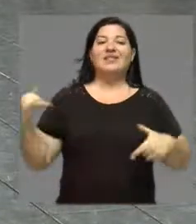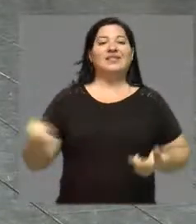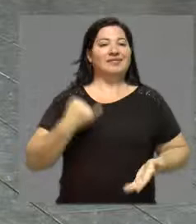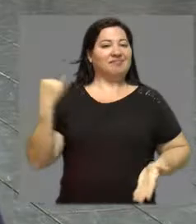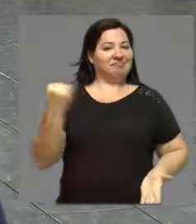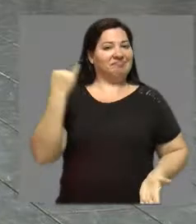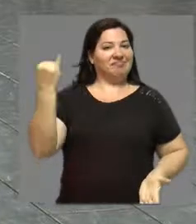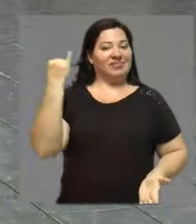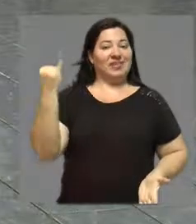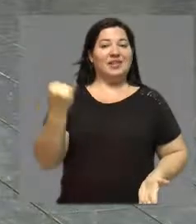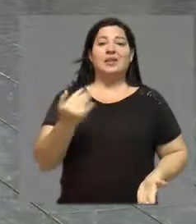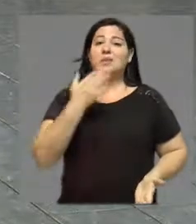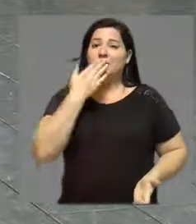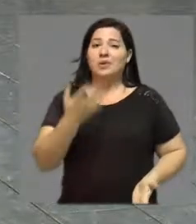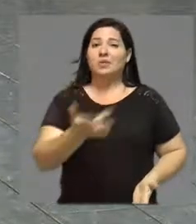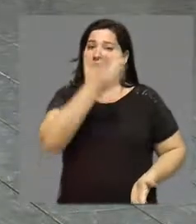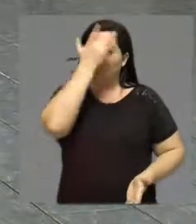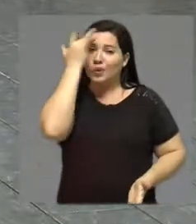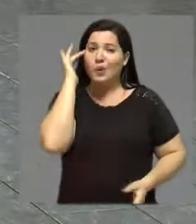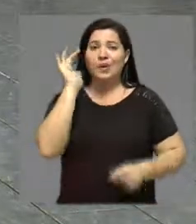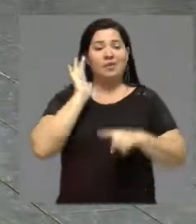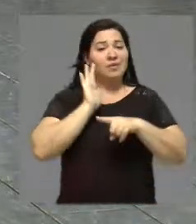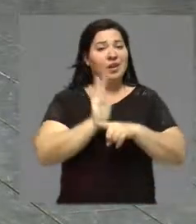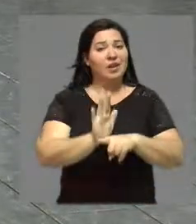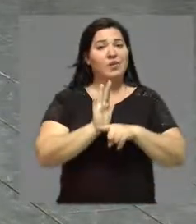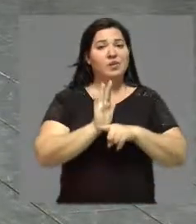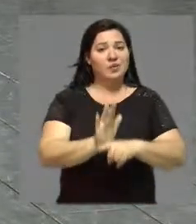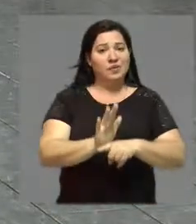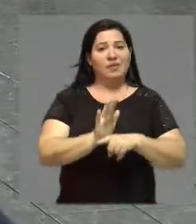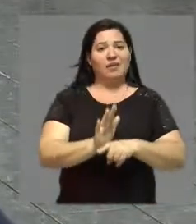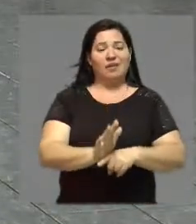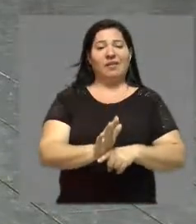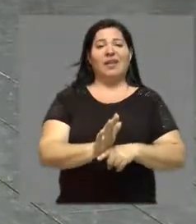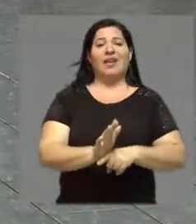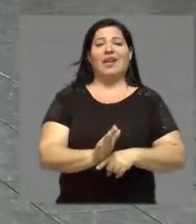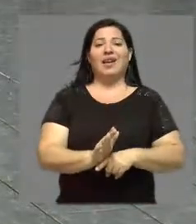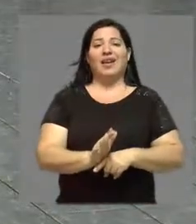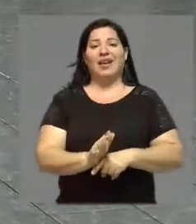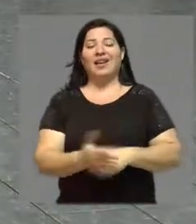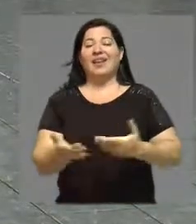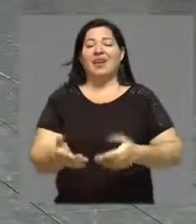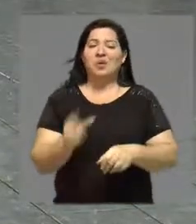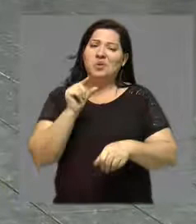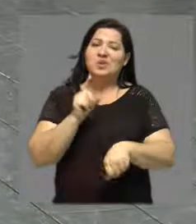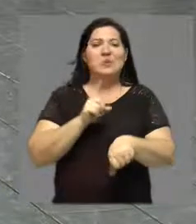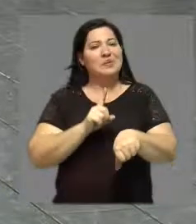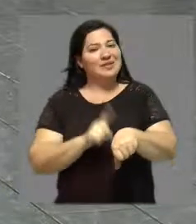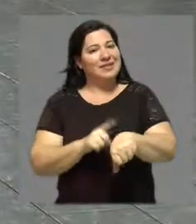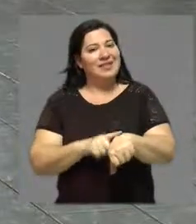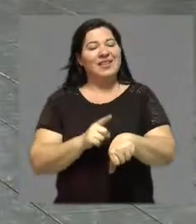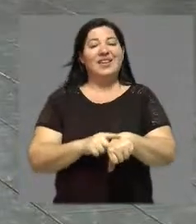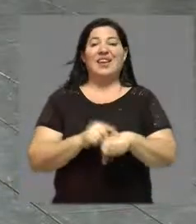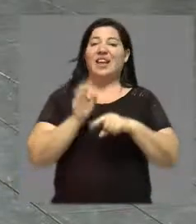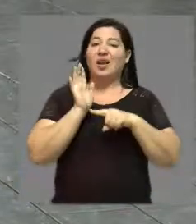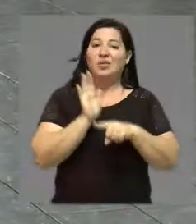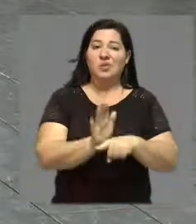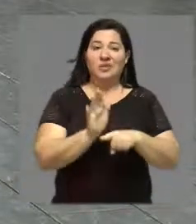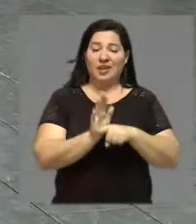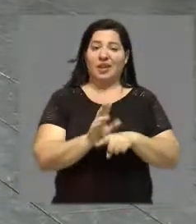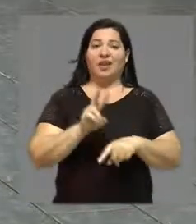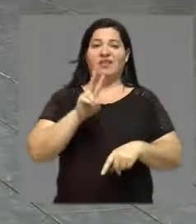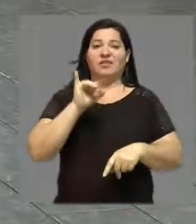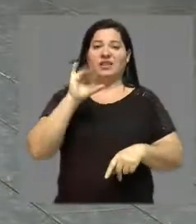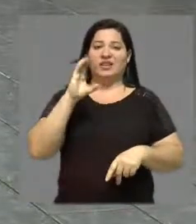que eles fazem, e pedindo, inclusive, voluntários para que ajudem, pessoas que queiram se doar um pouquinho do seu tempo, né, está vindo aqui ajudar